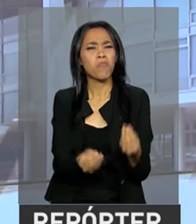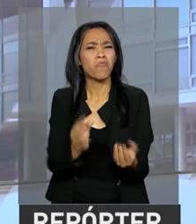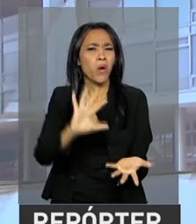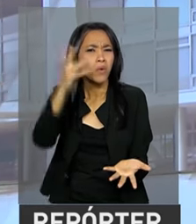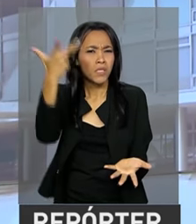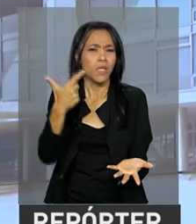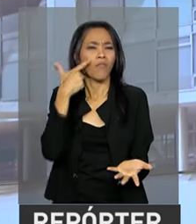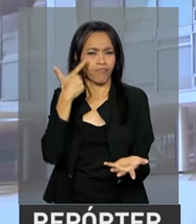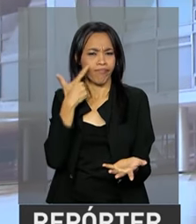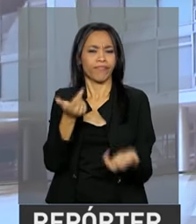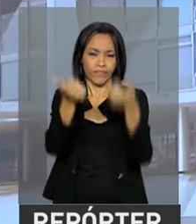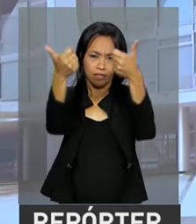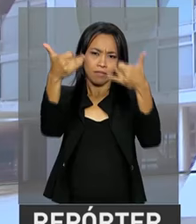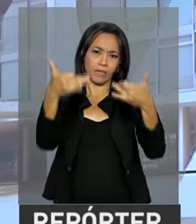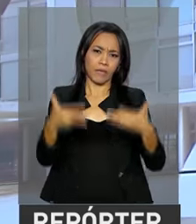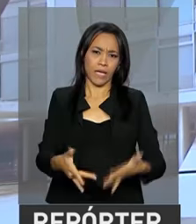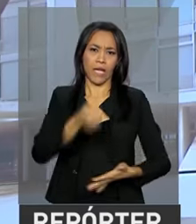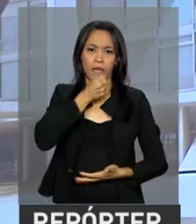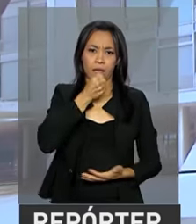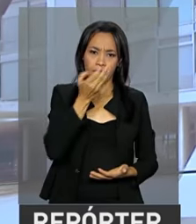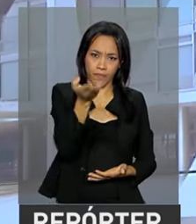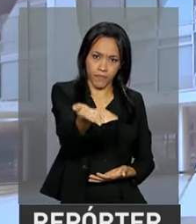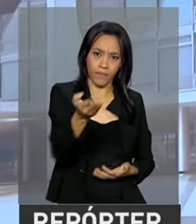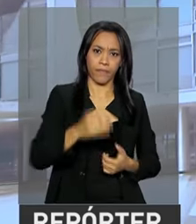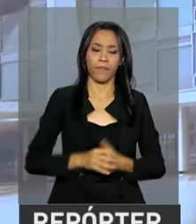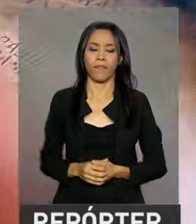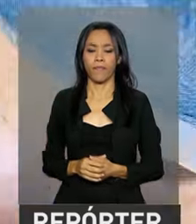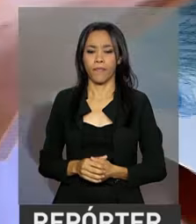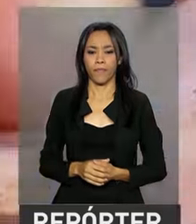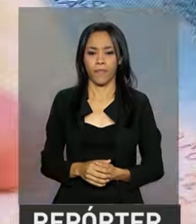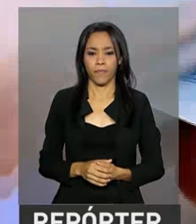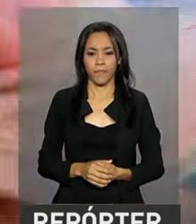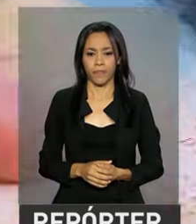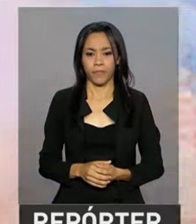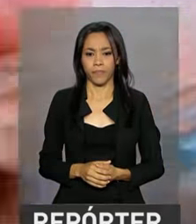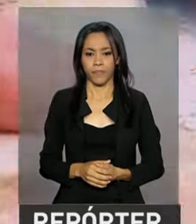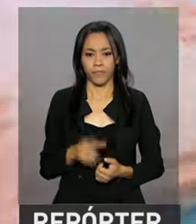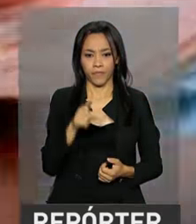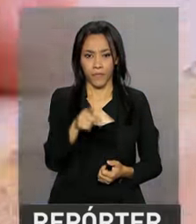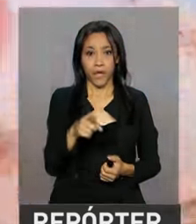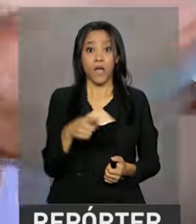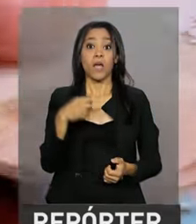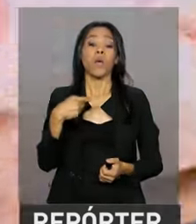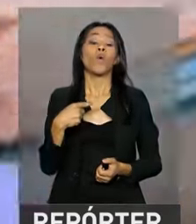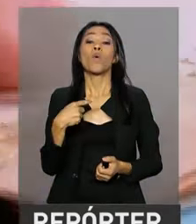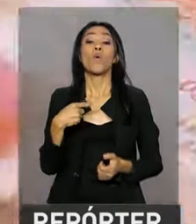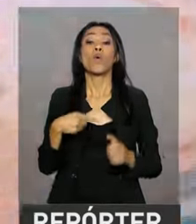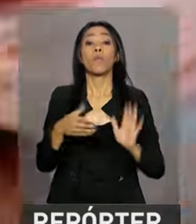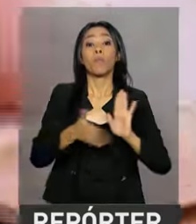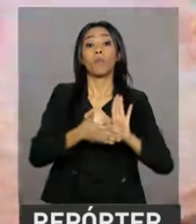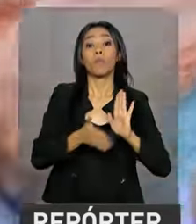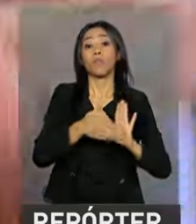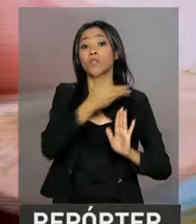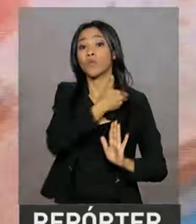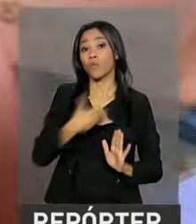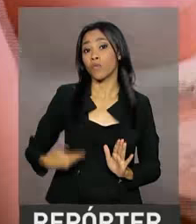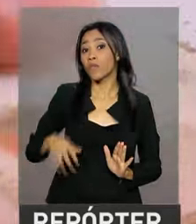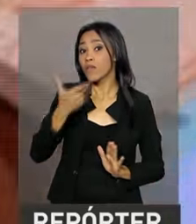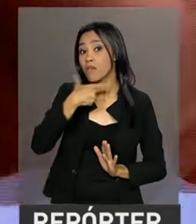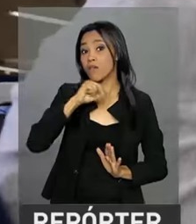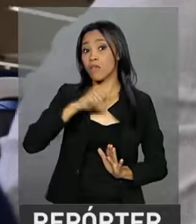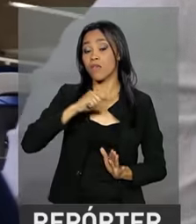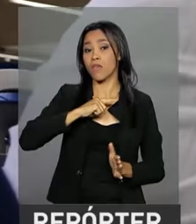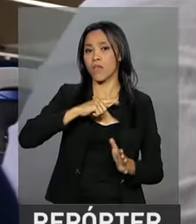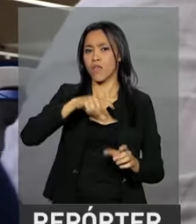reportagem da repórter mackillop com a medida do governo quem tem uma dívida pagando